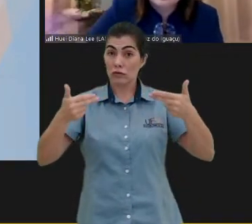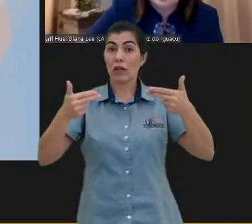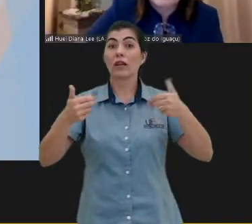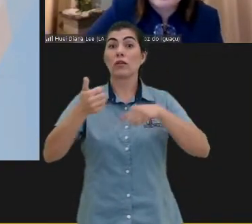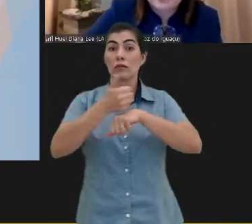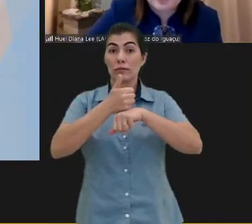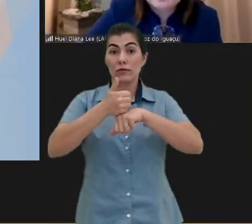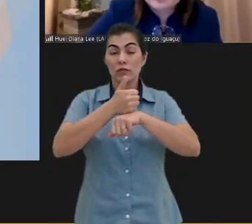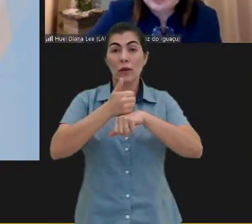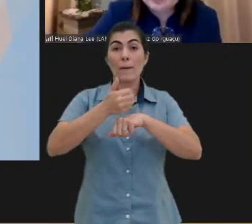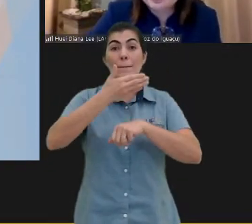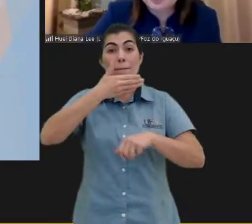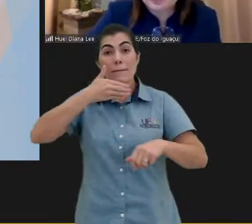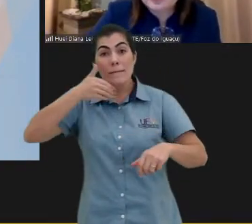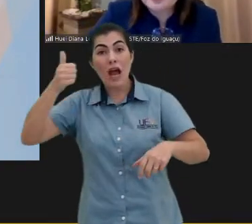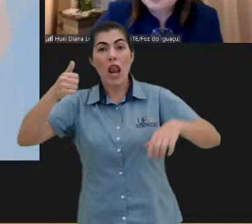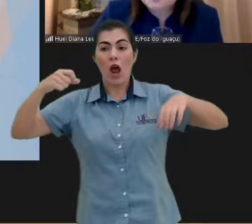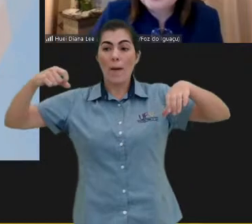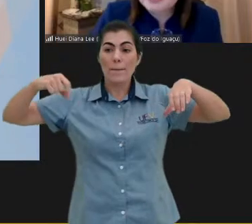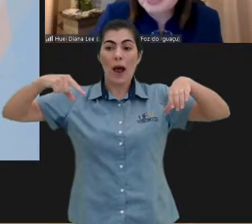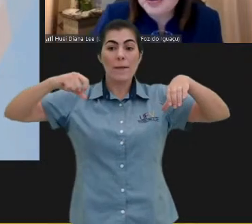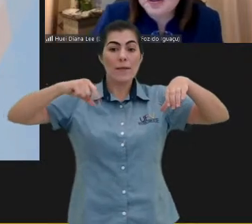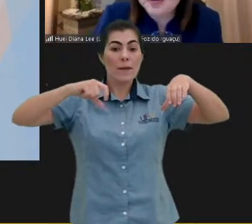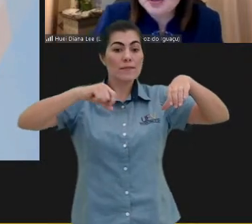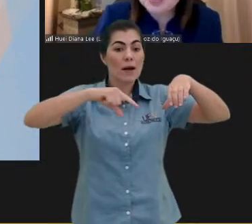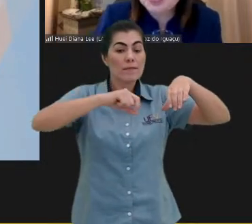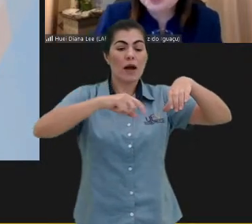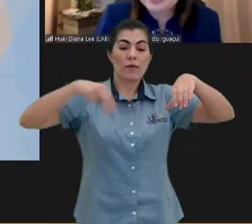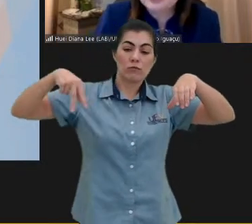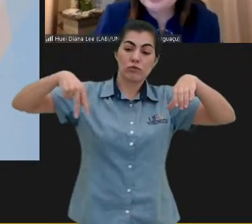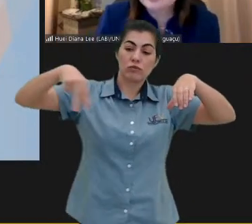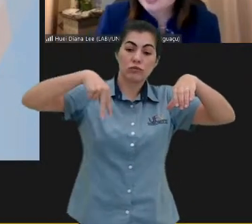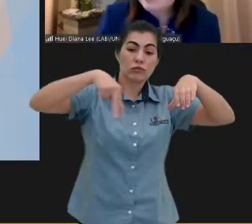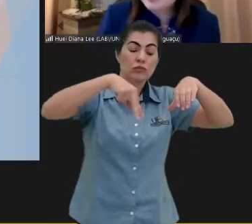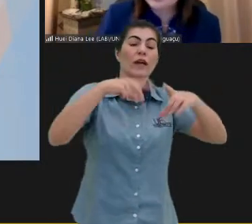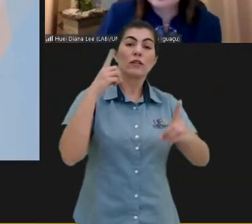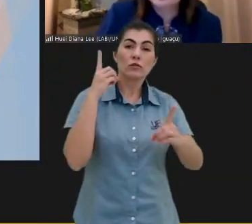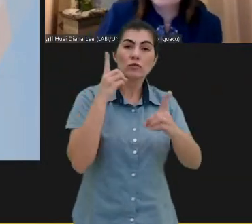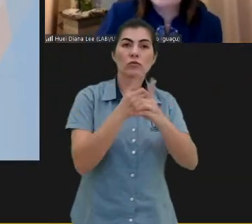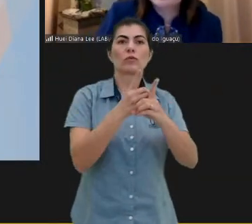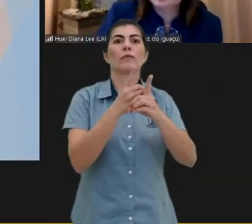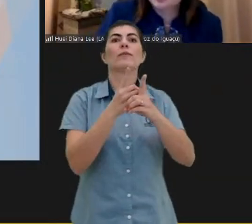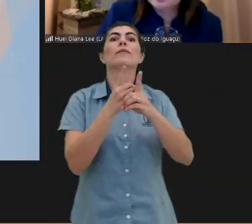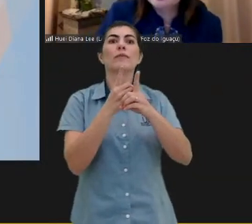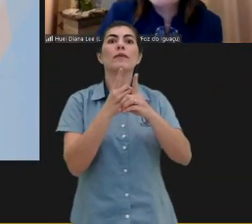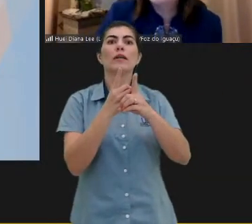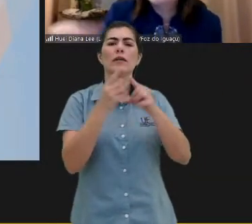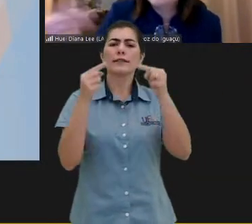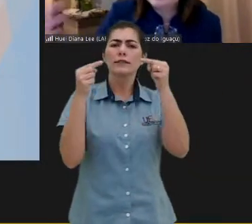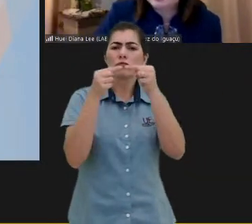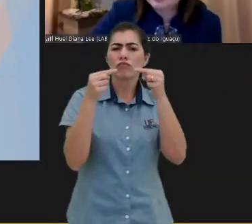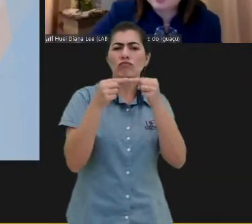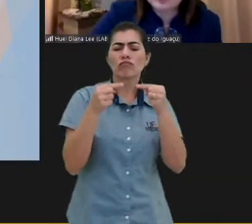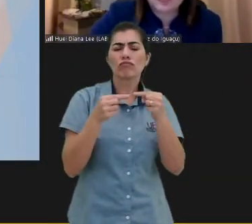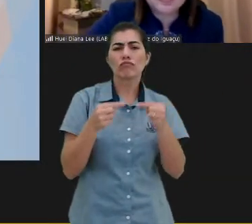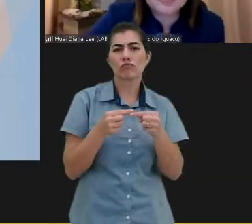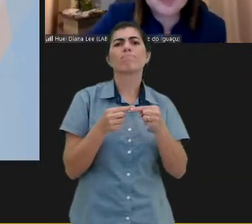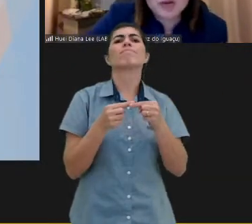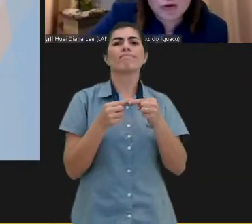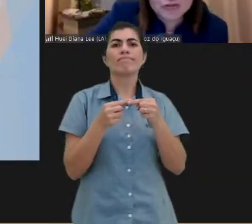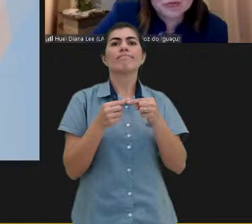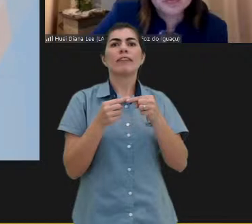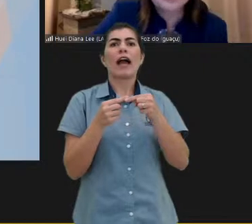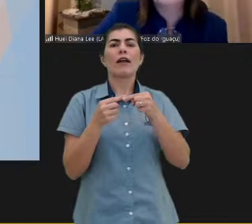retornavam melhor performance durante os jogos. E eles conseguiram realmente descobrir essas melhores combinações e eles passaram a ter